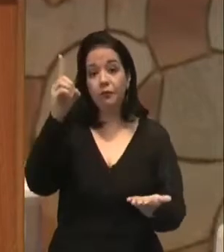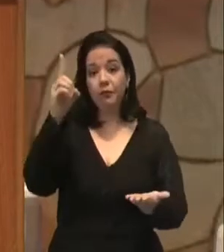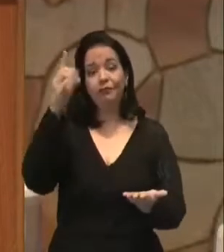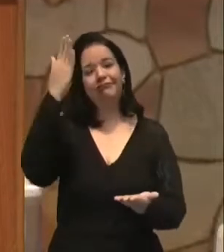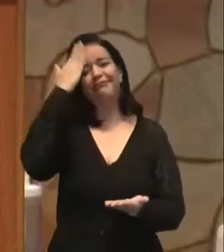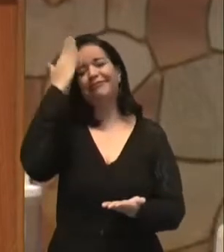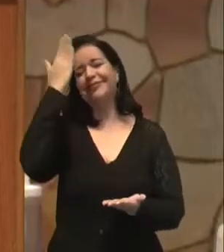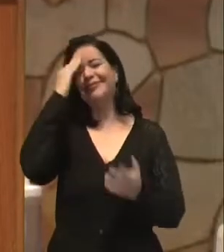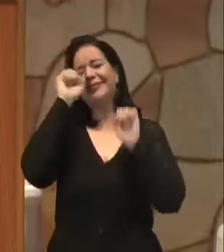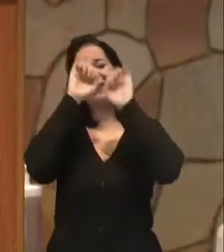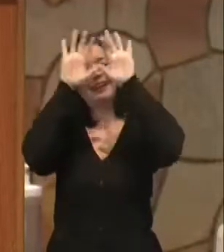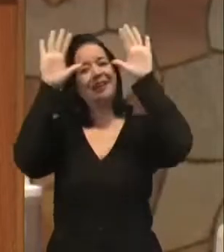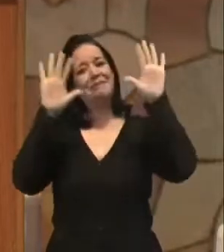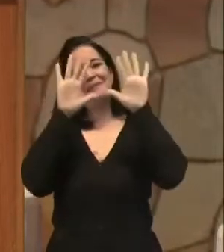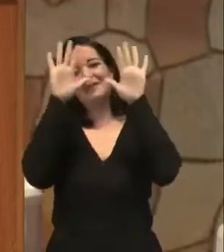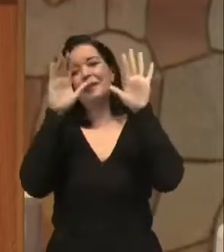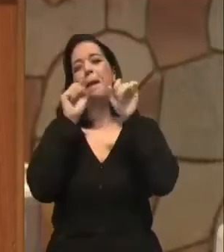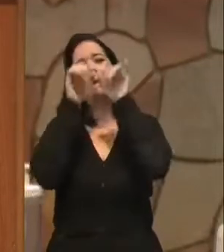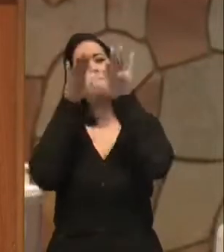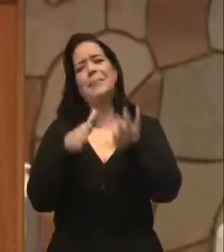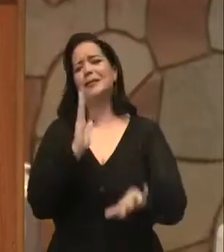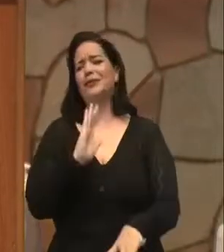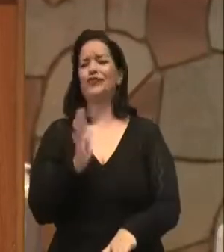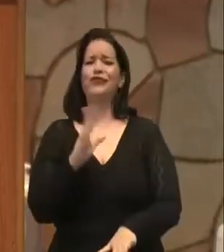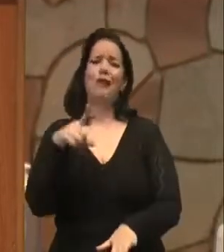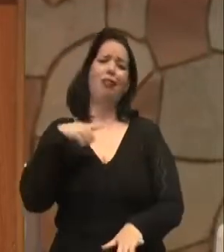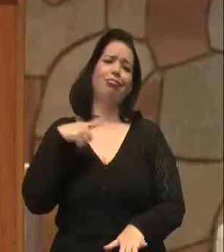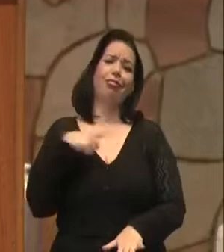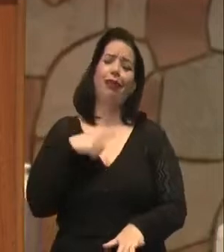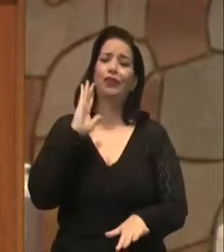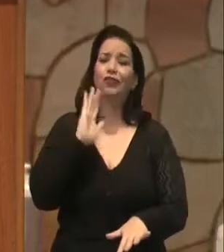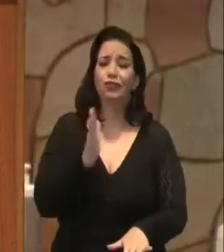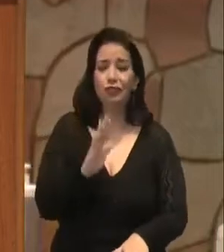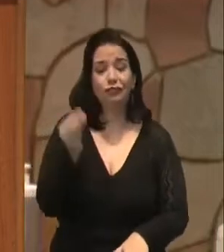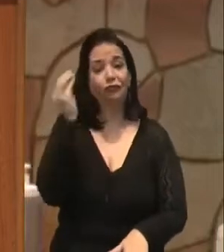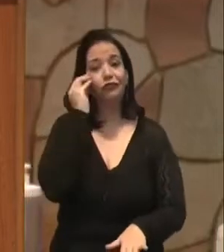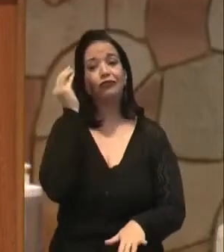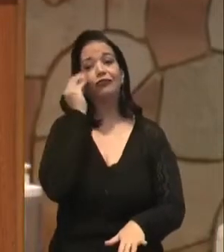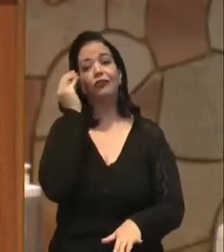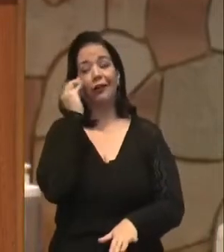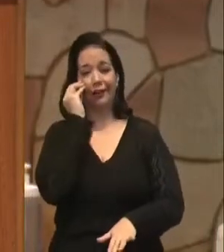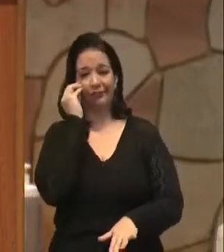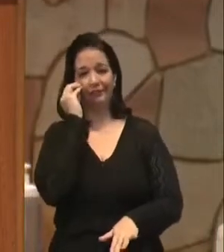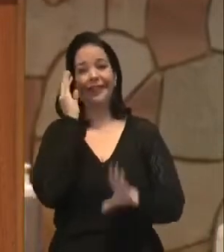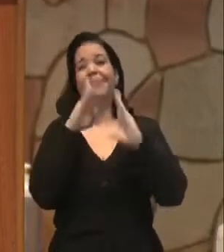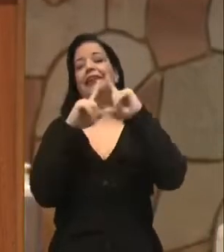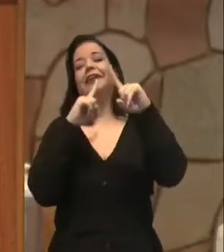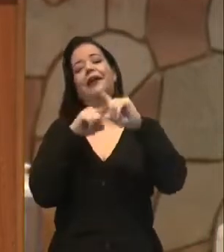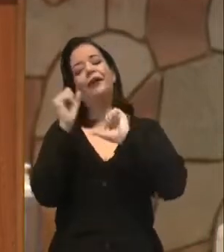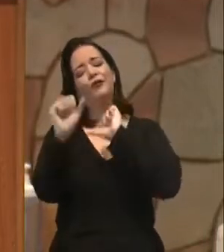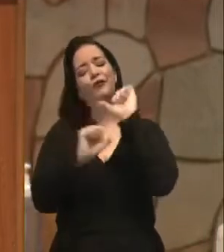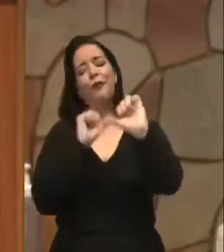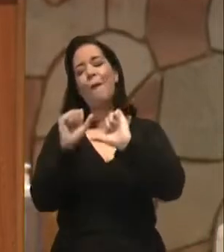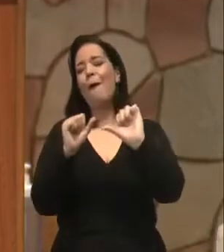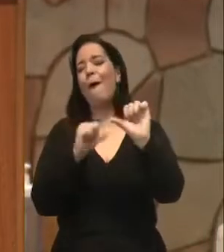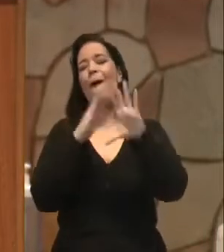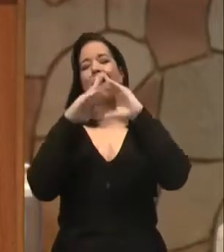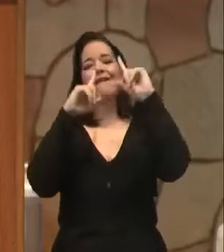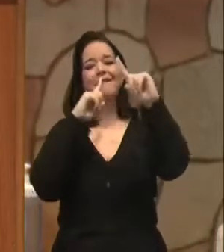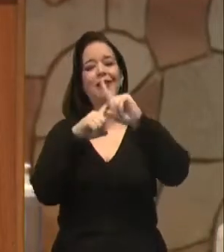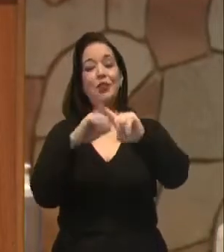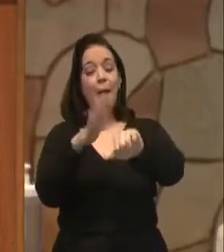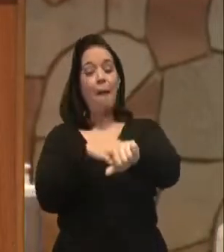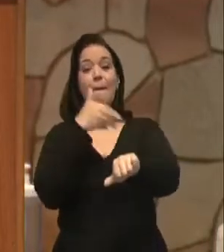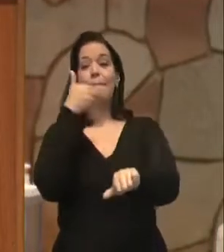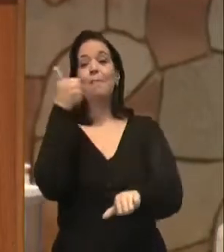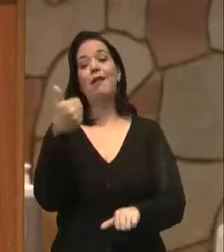seria muito melhor. Nós seríamos melhores crentes. A igreja teria um testemunho muito mais